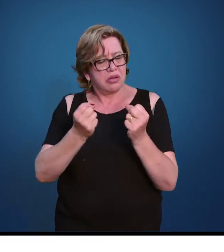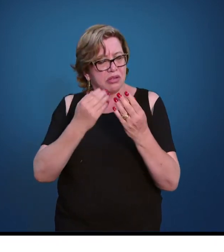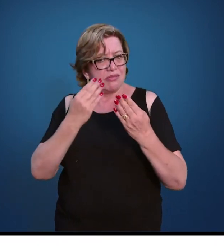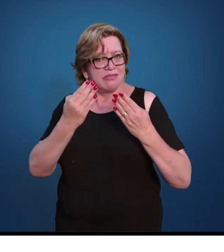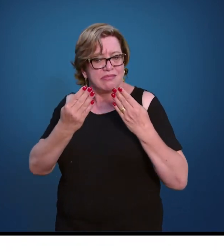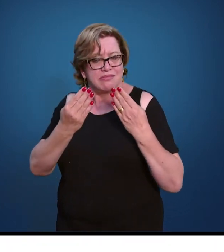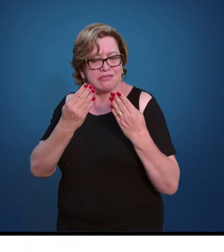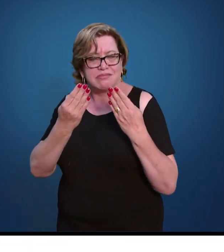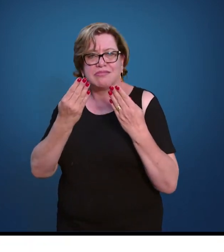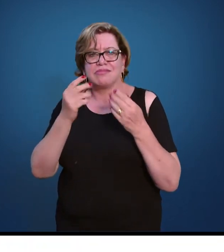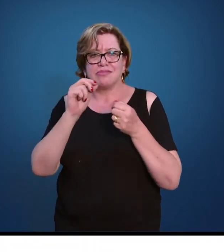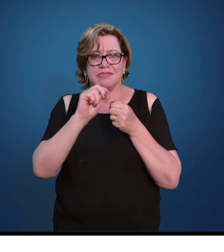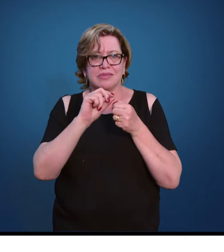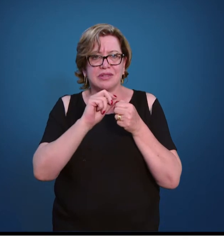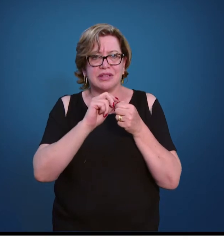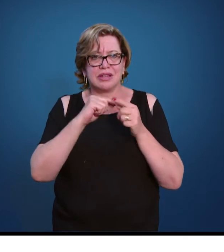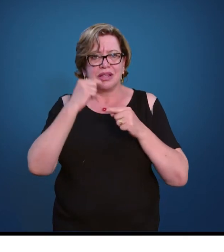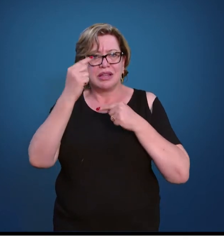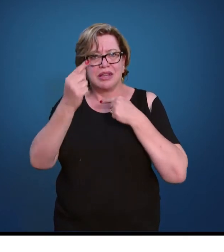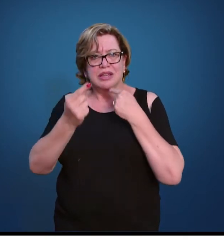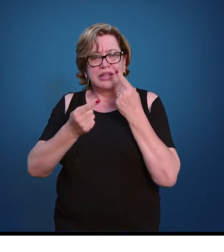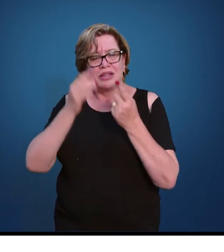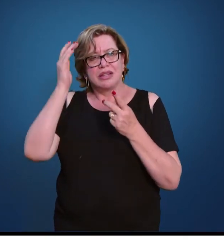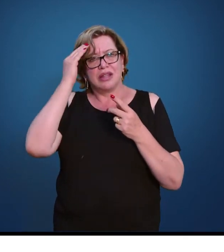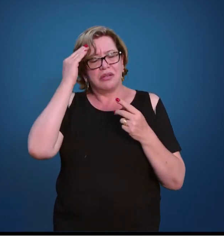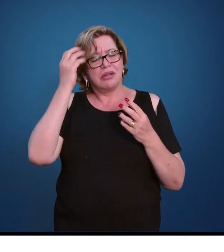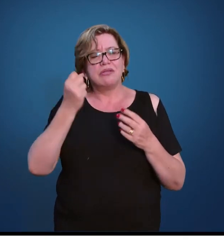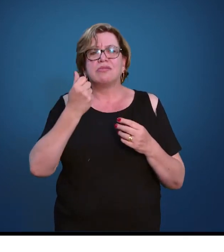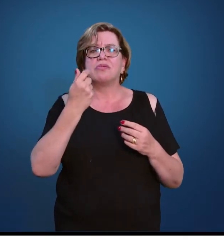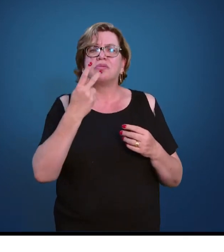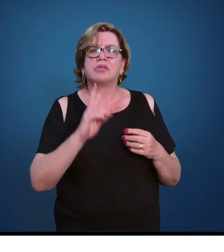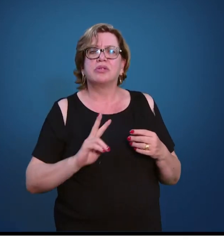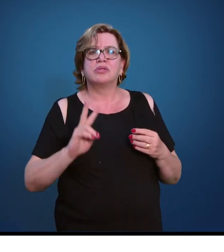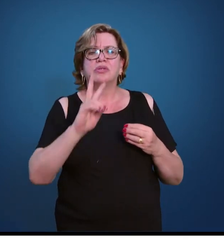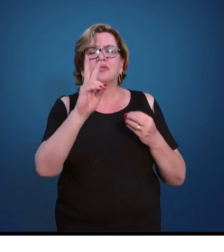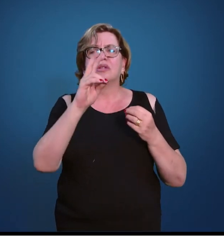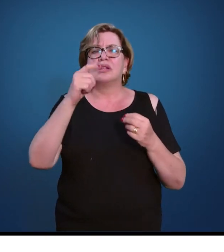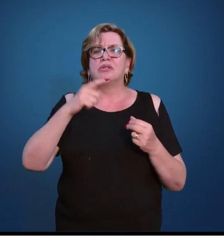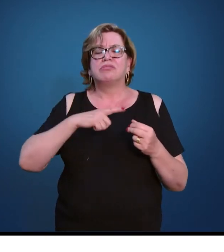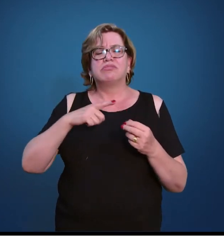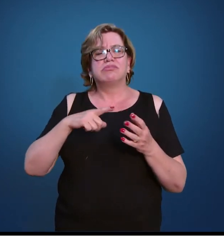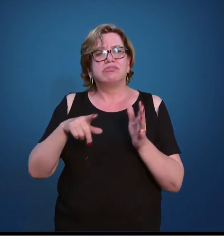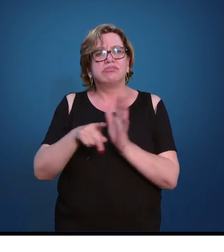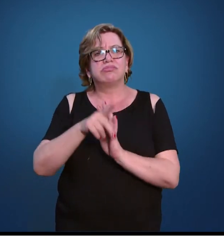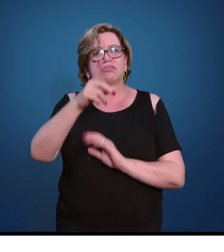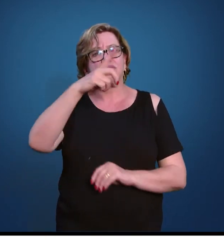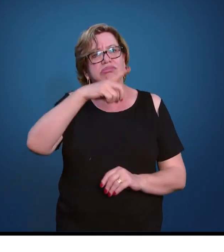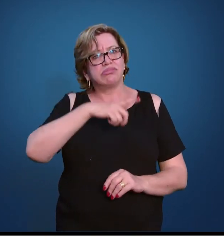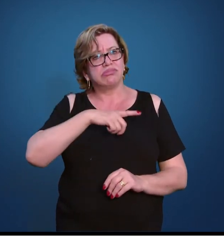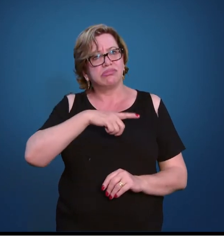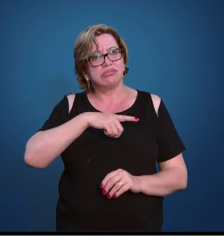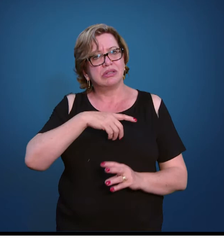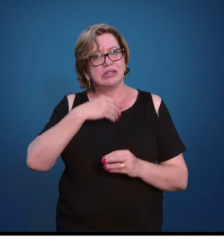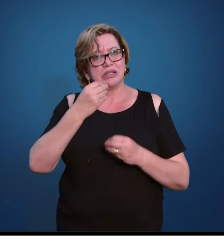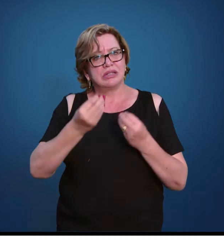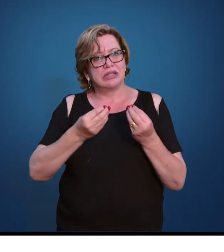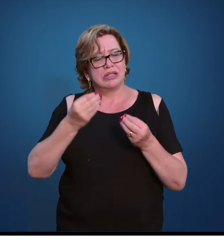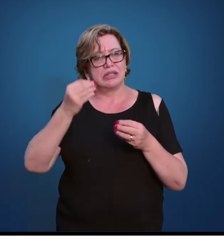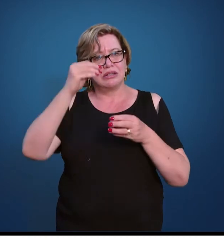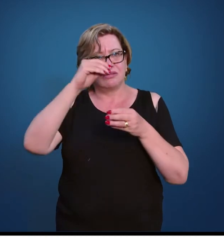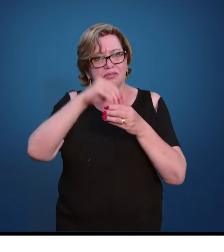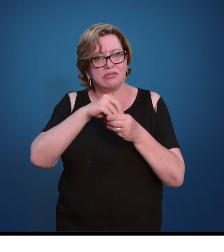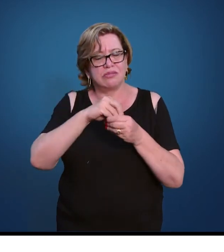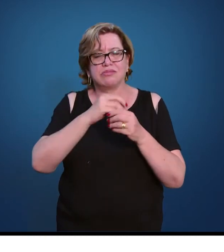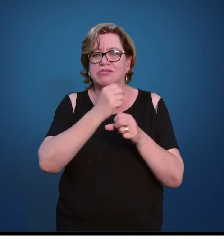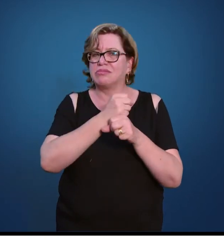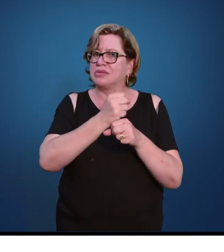análises para saber qual é o valor que aquele item específico representa dentro